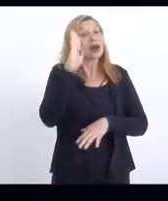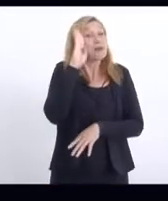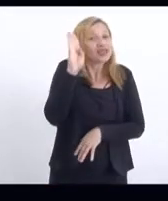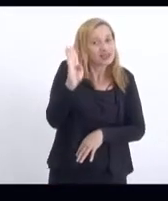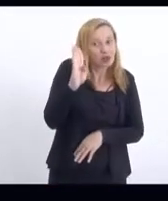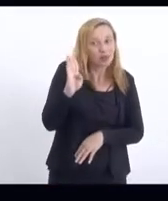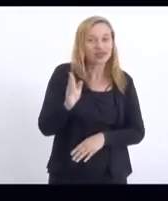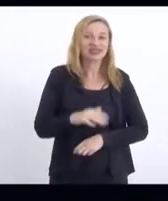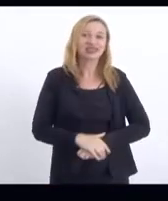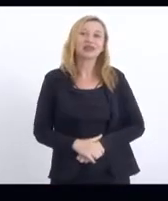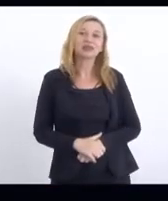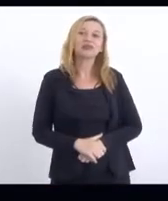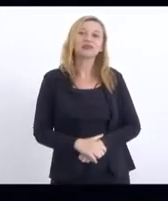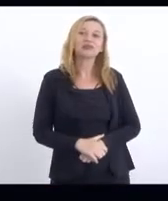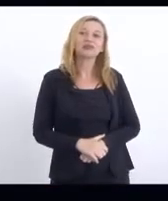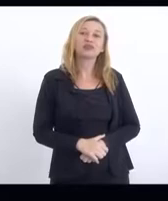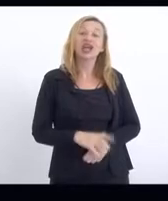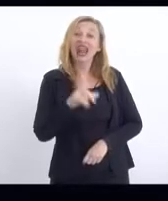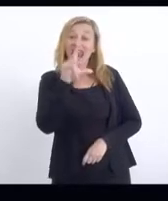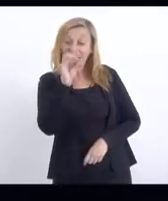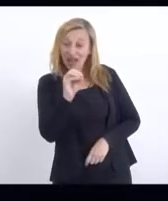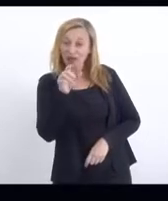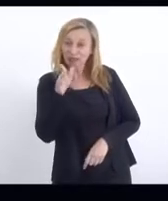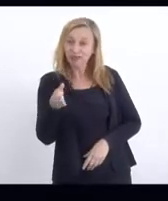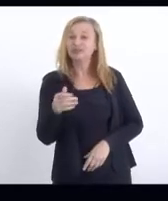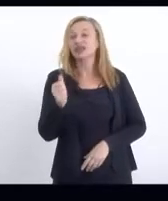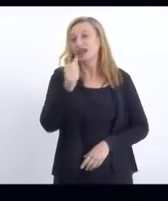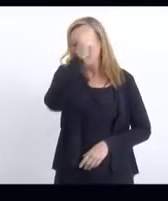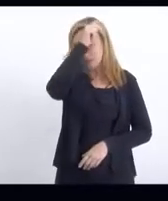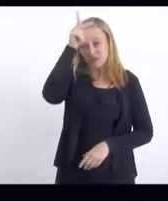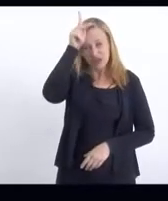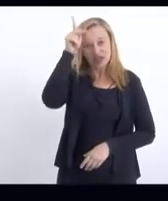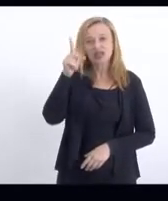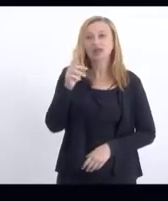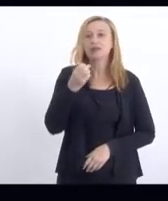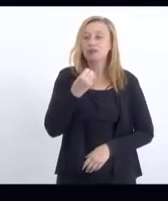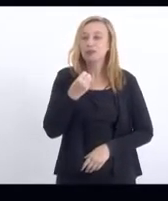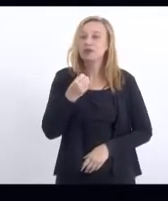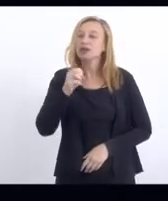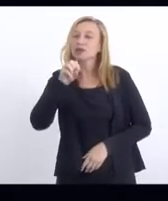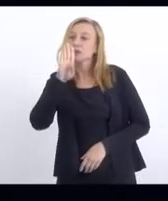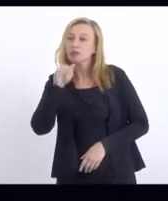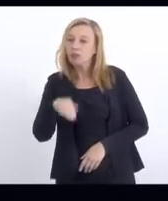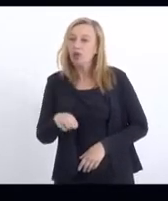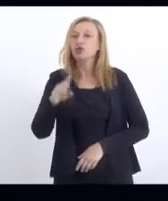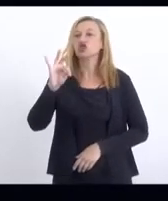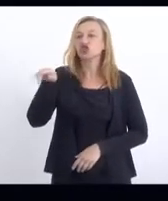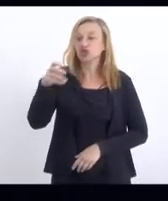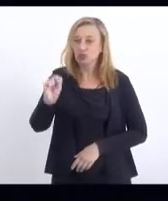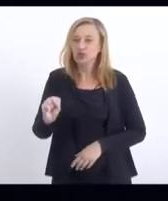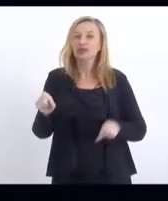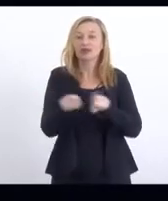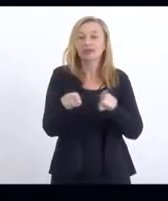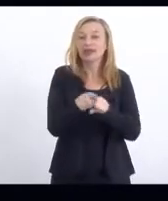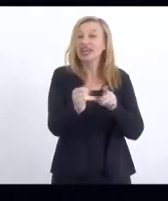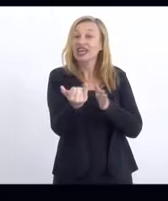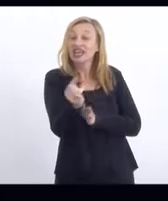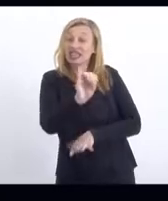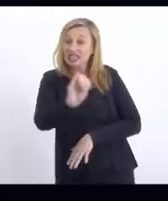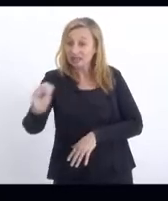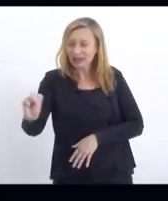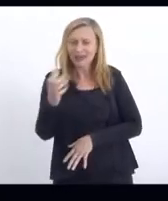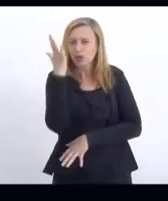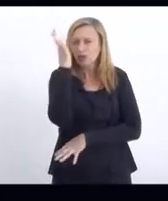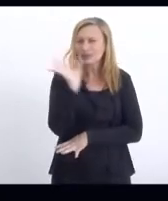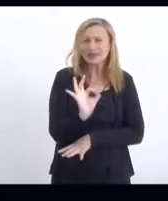principalmente pelo Léo aqui, pelo prefeito de Bom Jesus também, a questão do ICMS. Eu não sei